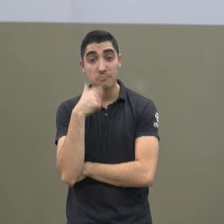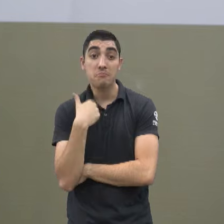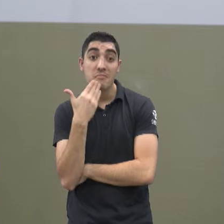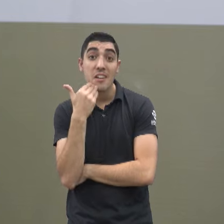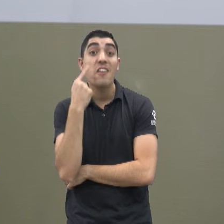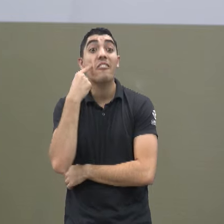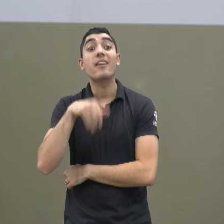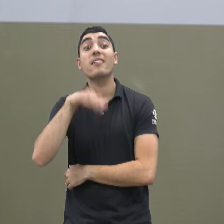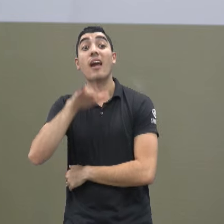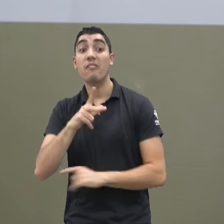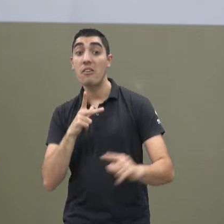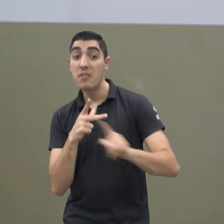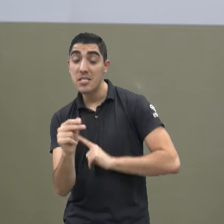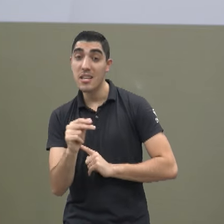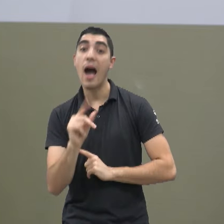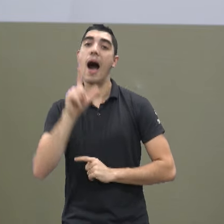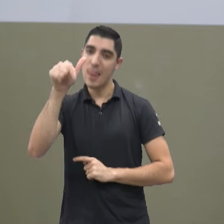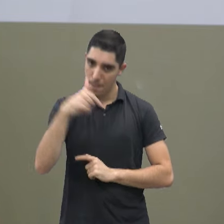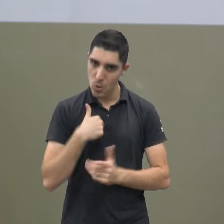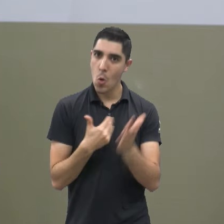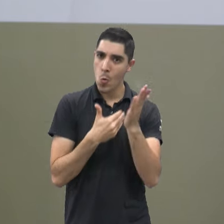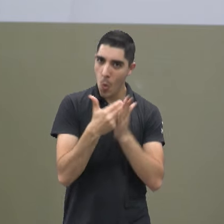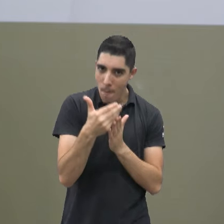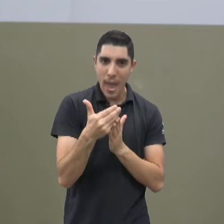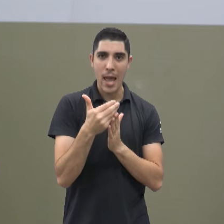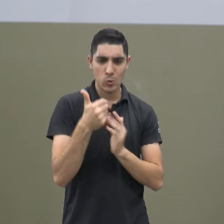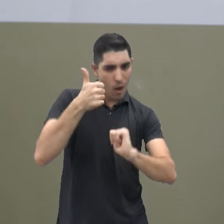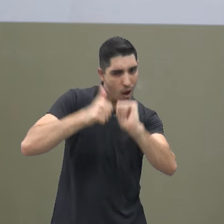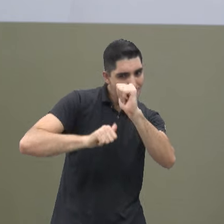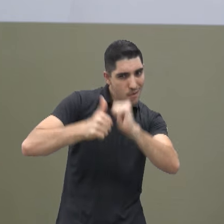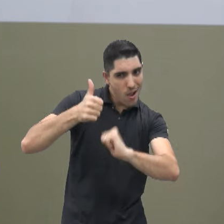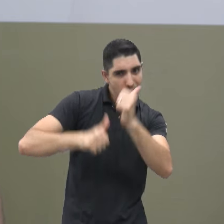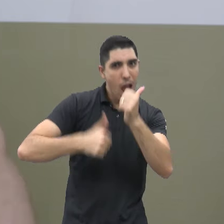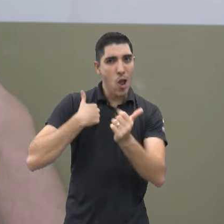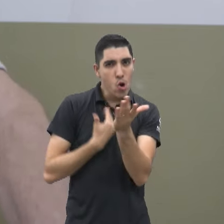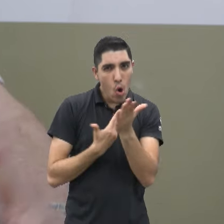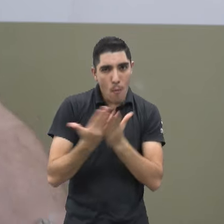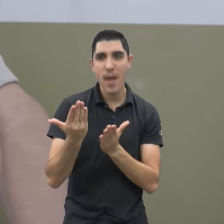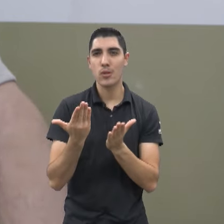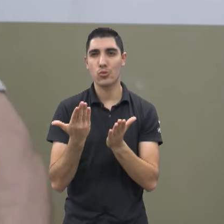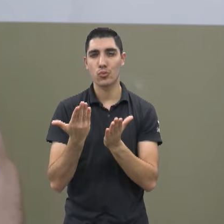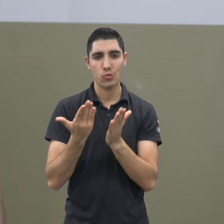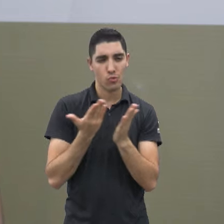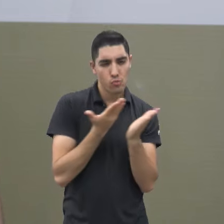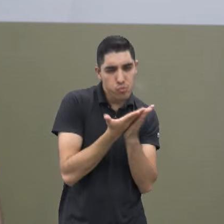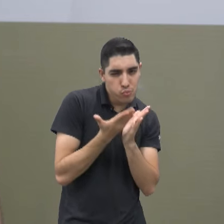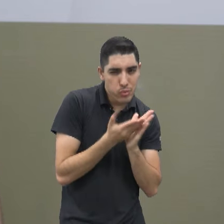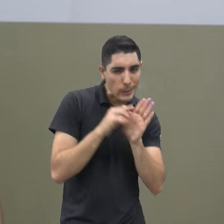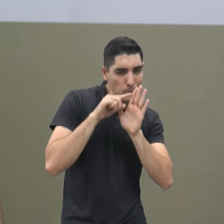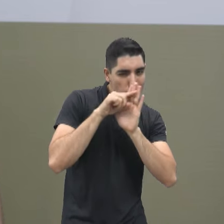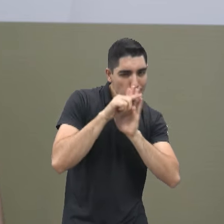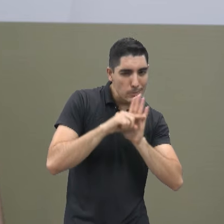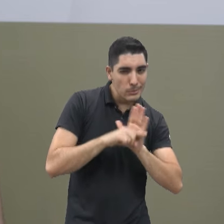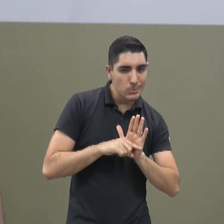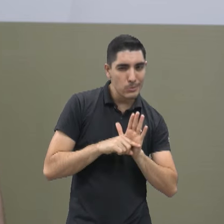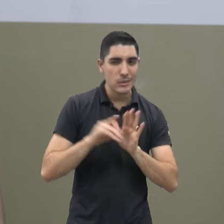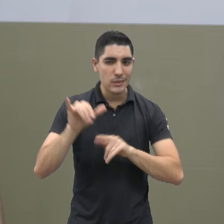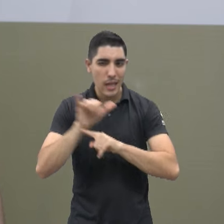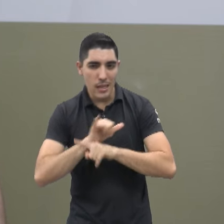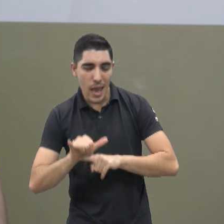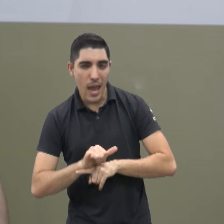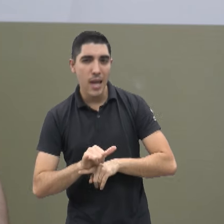Então, senão eu já estaria preparando hoje já aí a parte estrutural da equipe, jogadas, sistema de